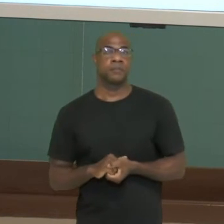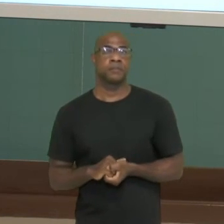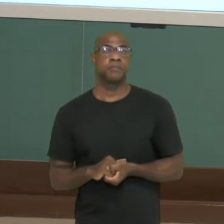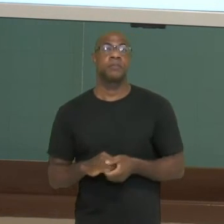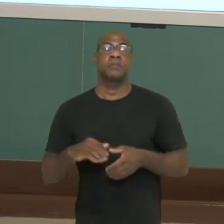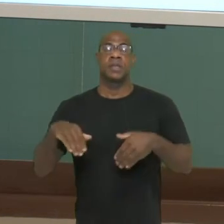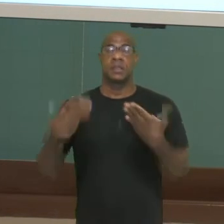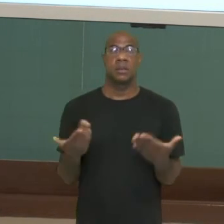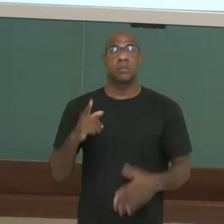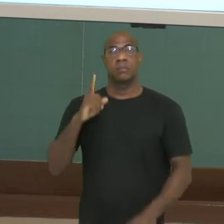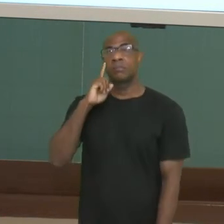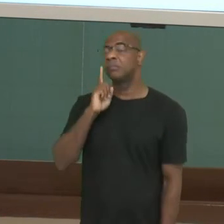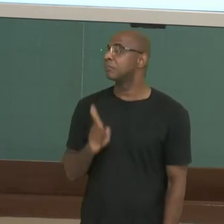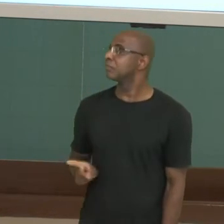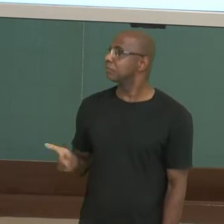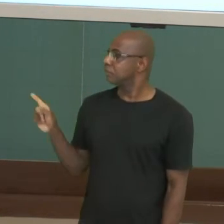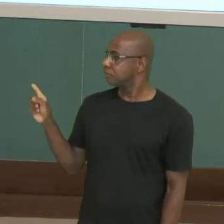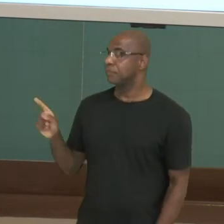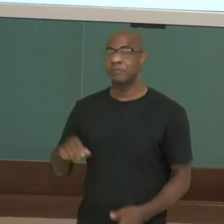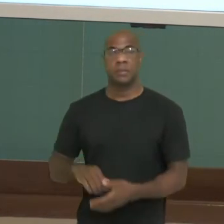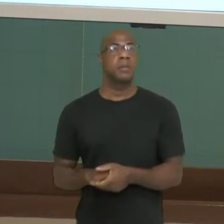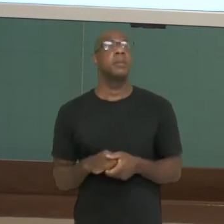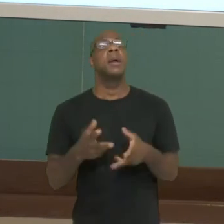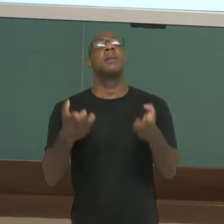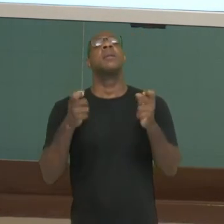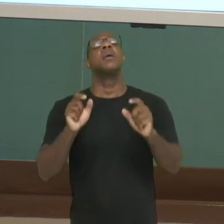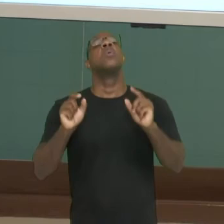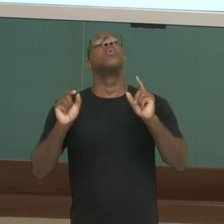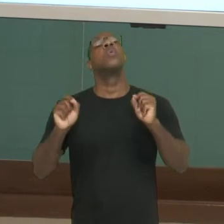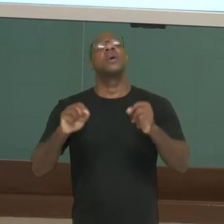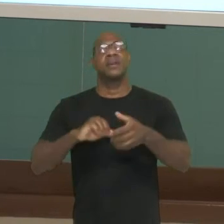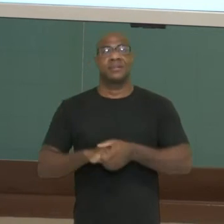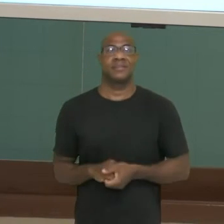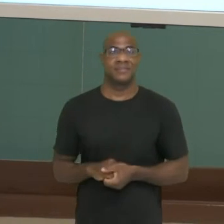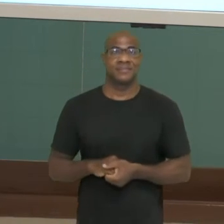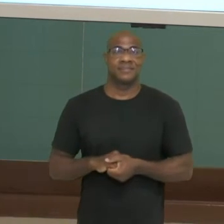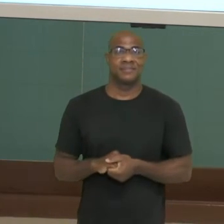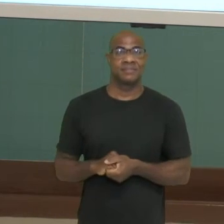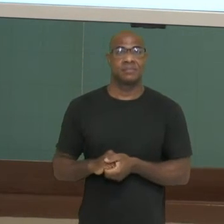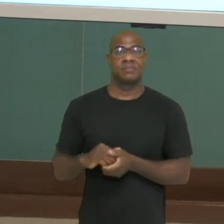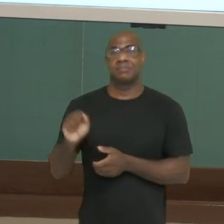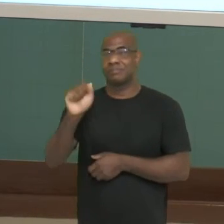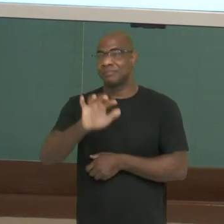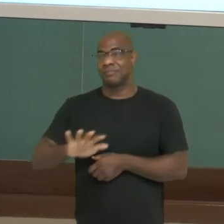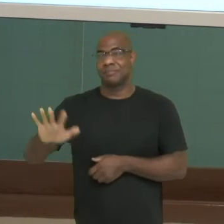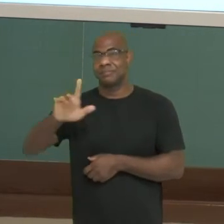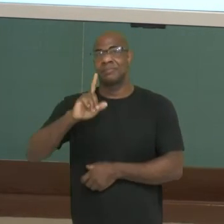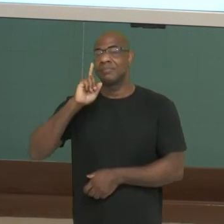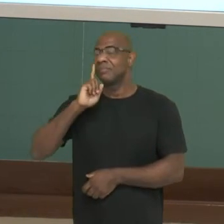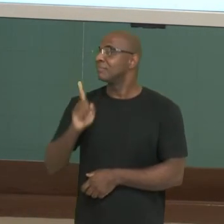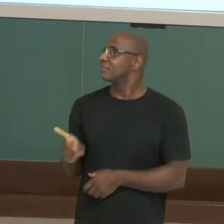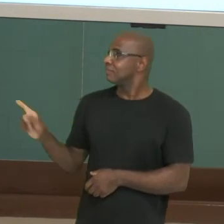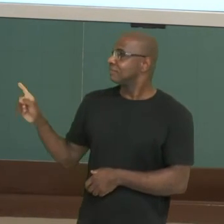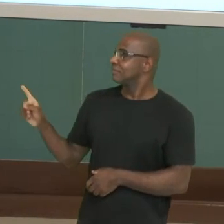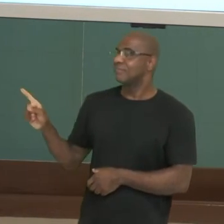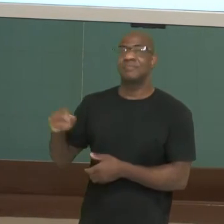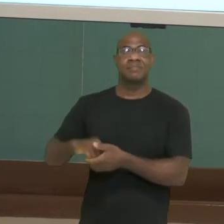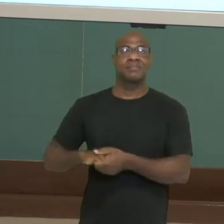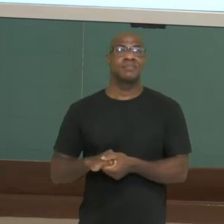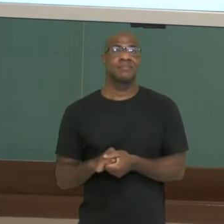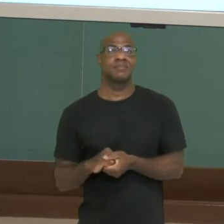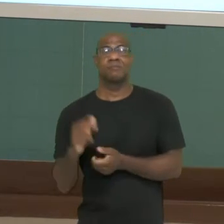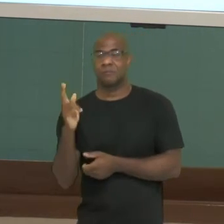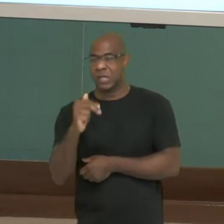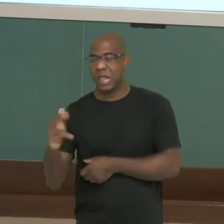Então aqui nós vamos verificar um cladograma. Então neste cladograma, aqui